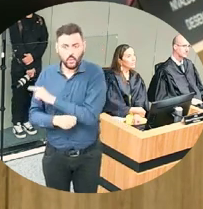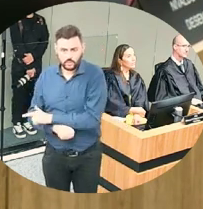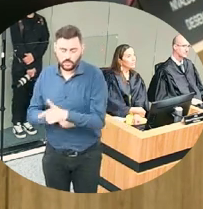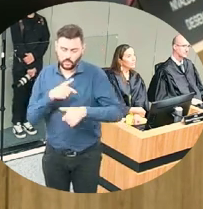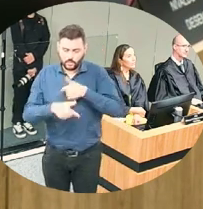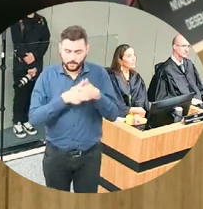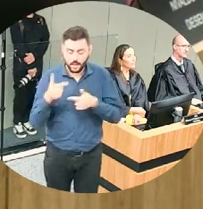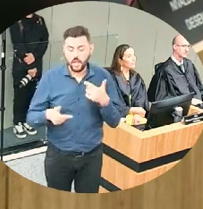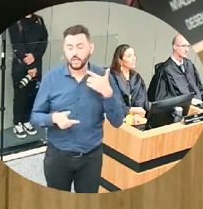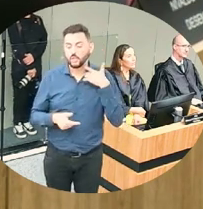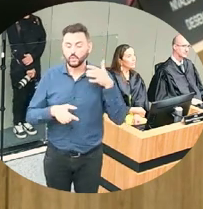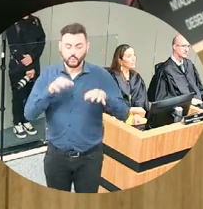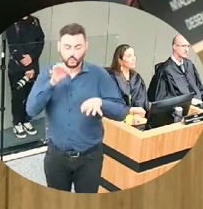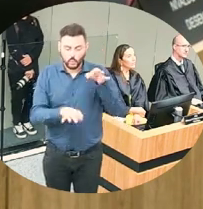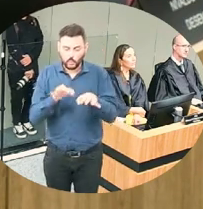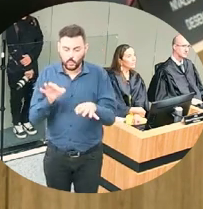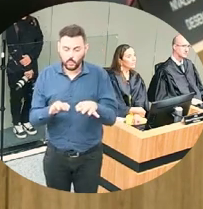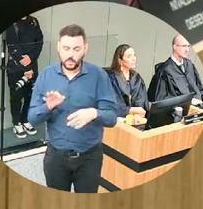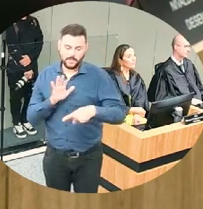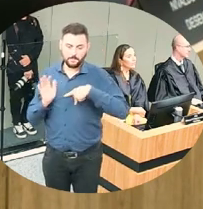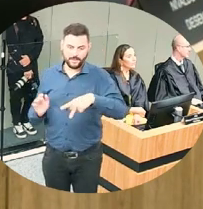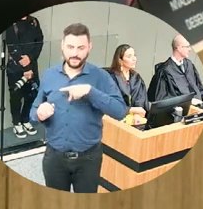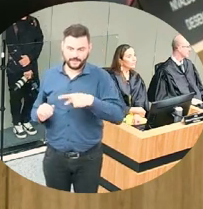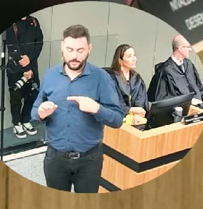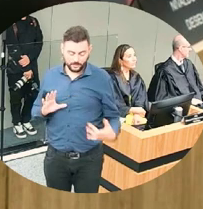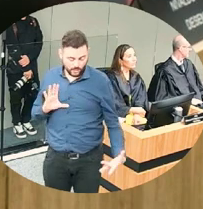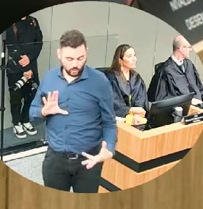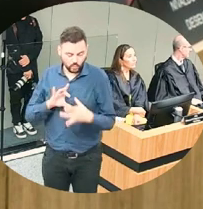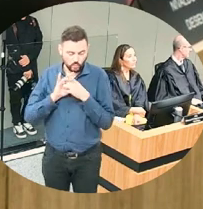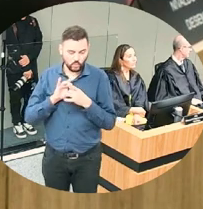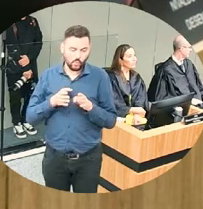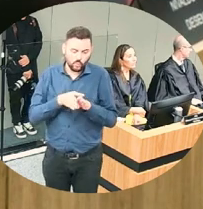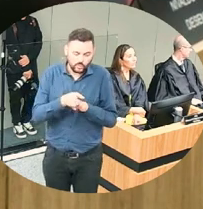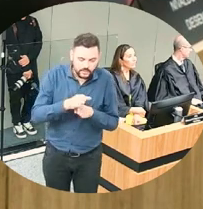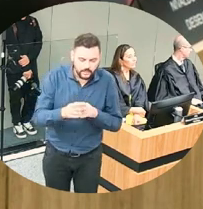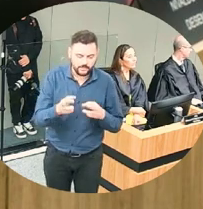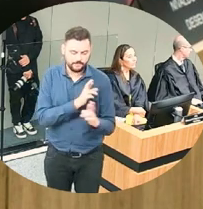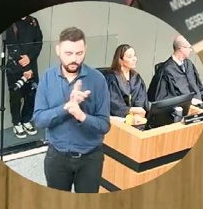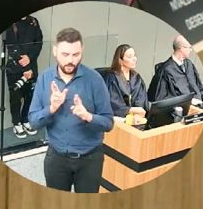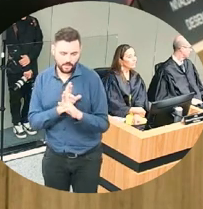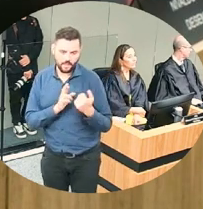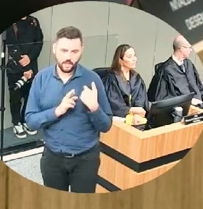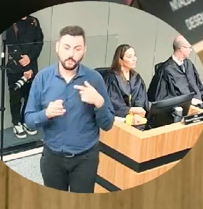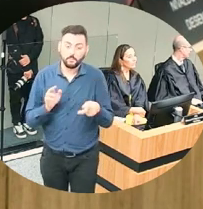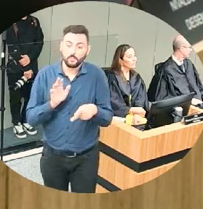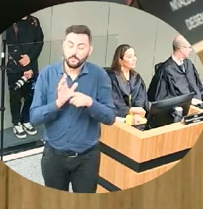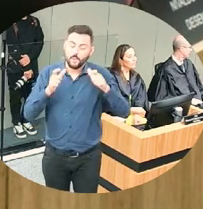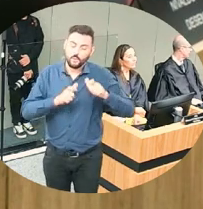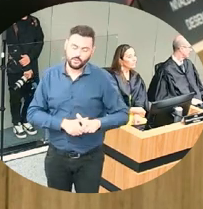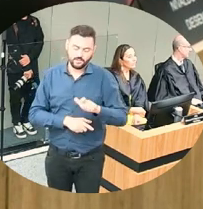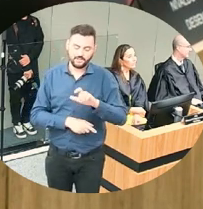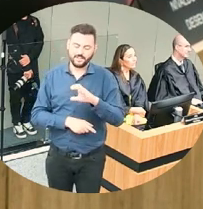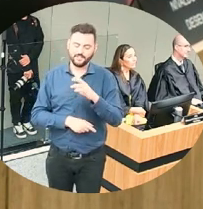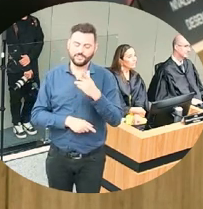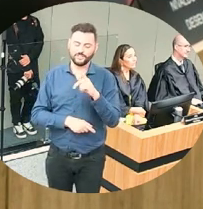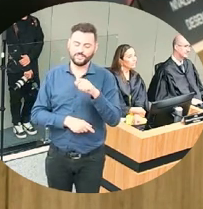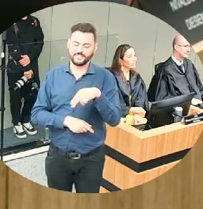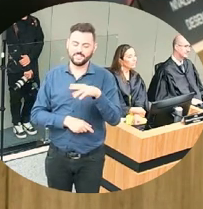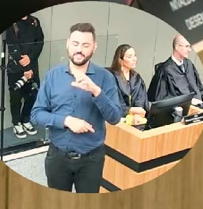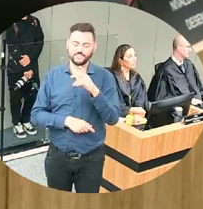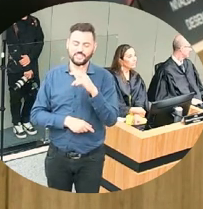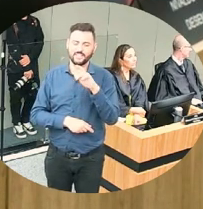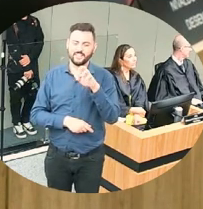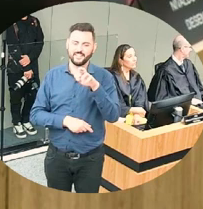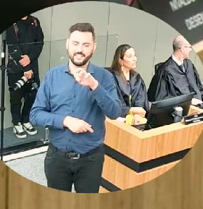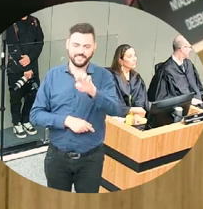o cargo de juiz presidente da junta de conciliação e julgamento de chaner sendo removido a pedido